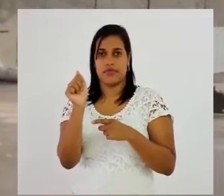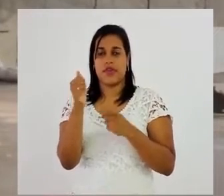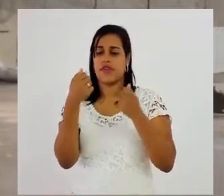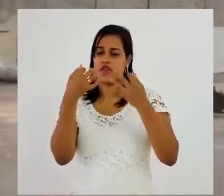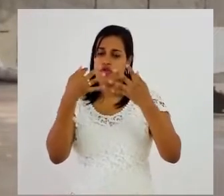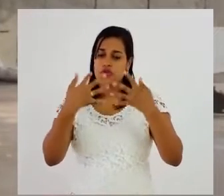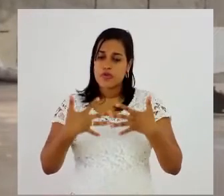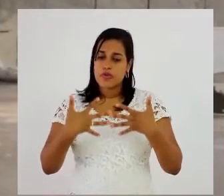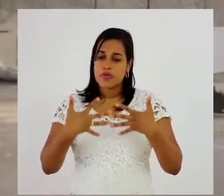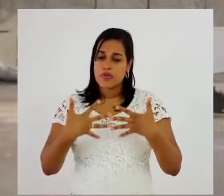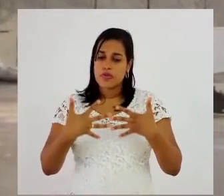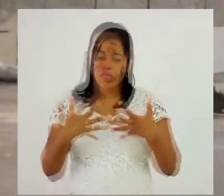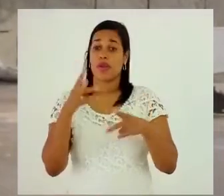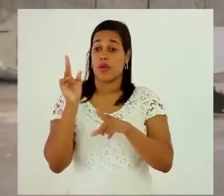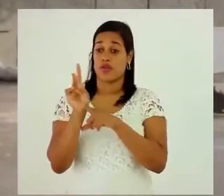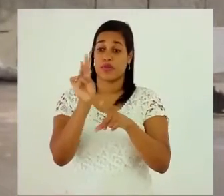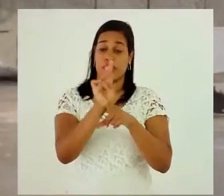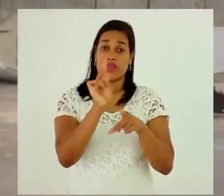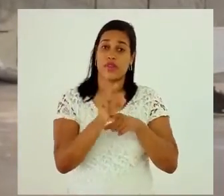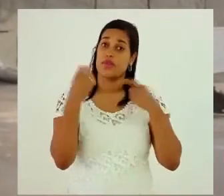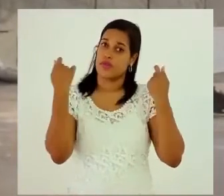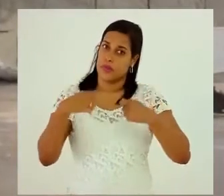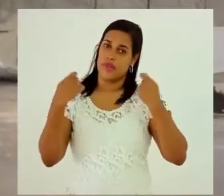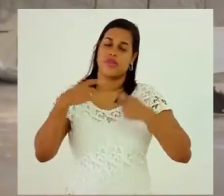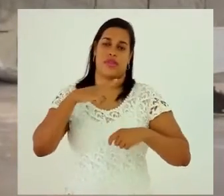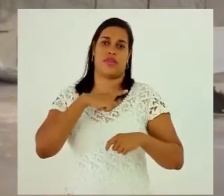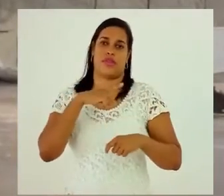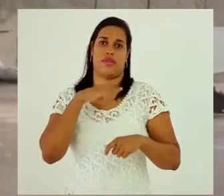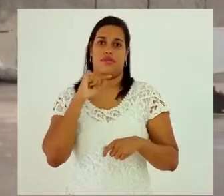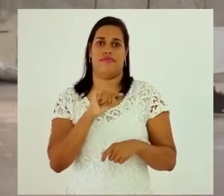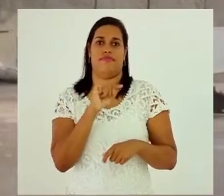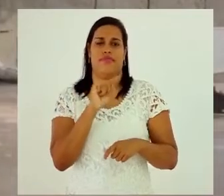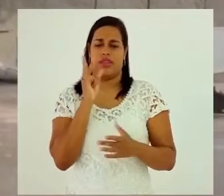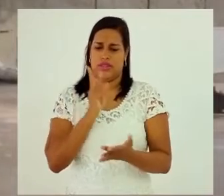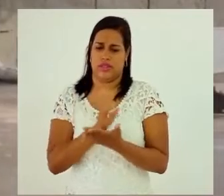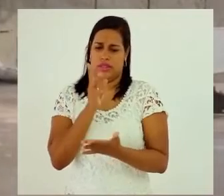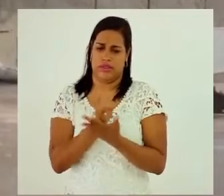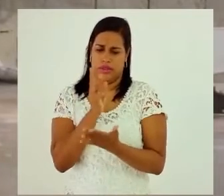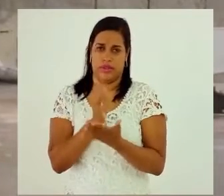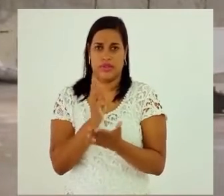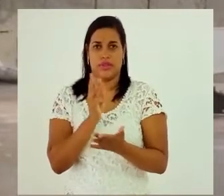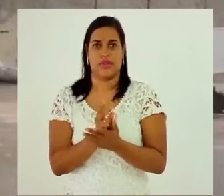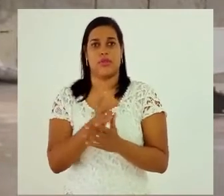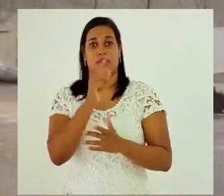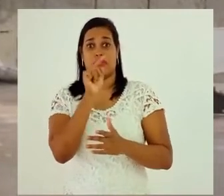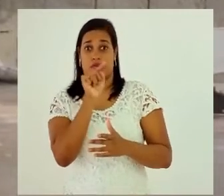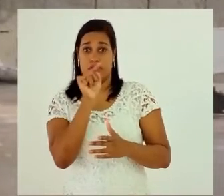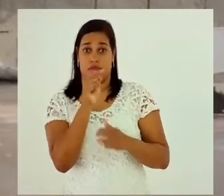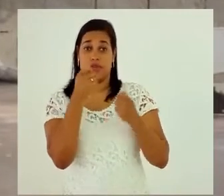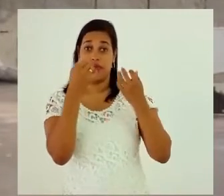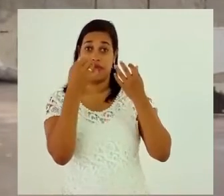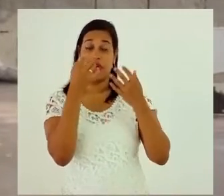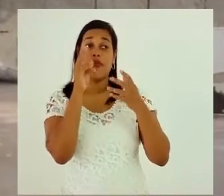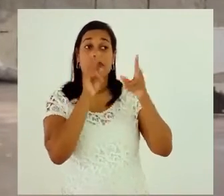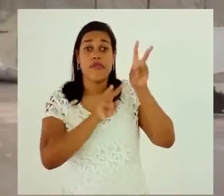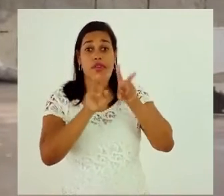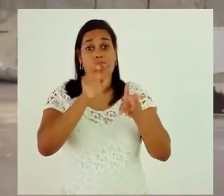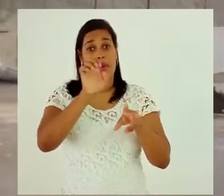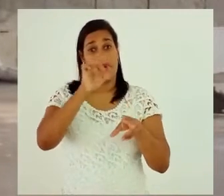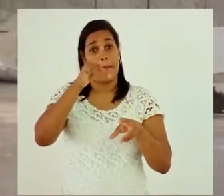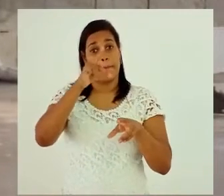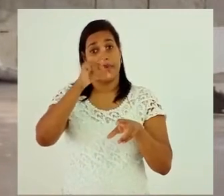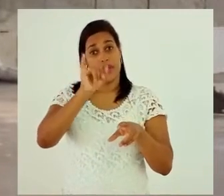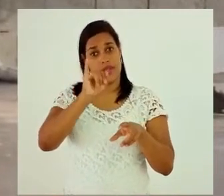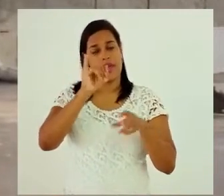vai descrever as proteções necessárias desse EPI. Então, toda vez que você for dimensionar um EPI, observe o CA. O CA não é um